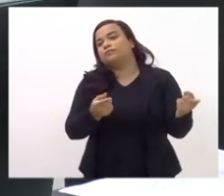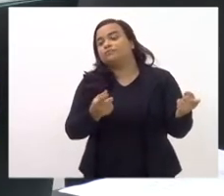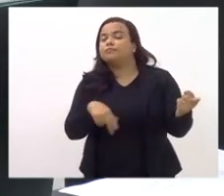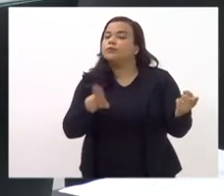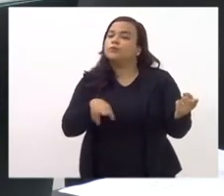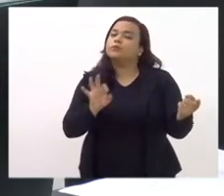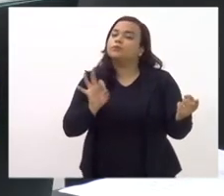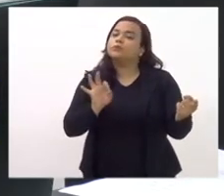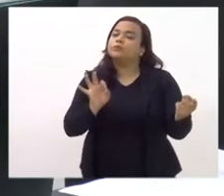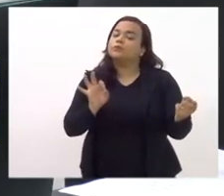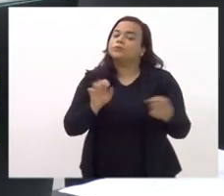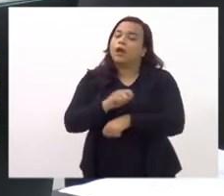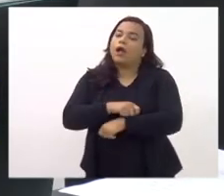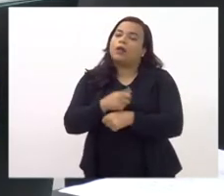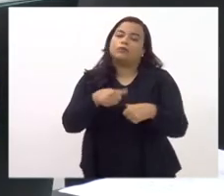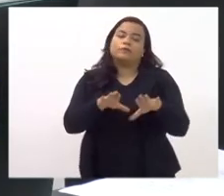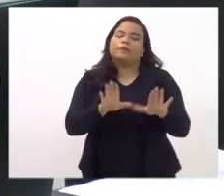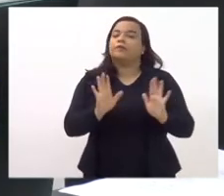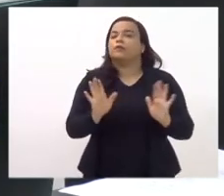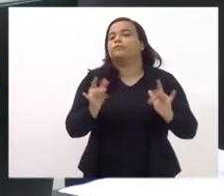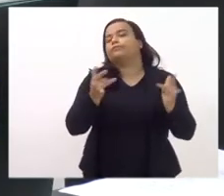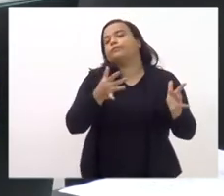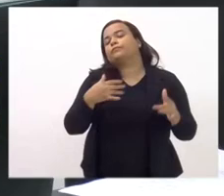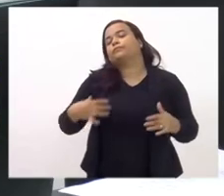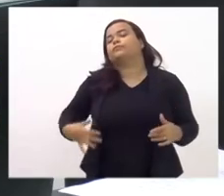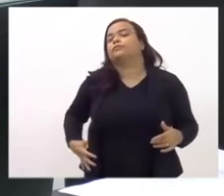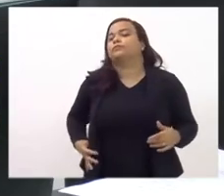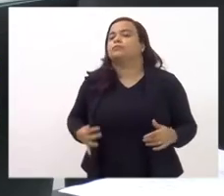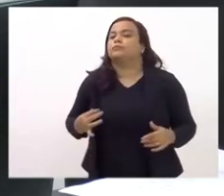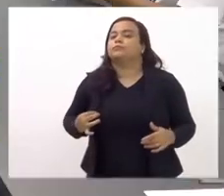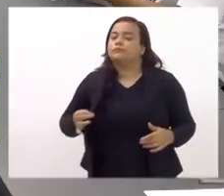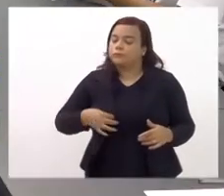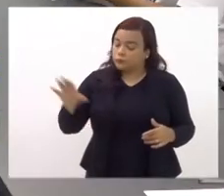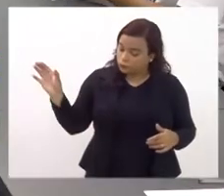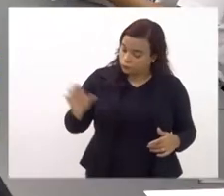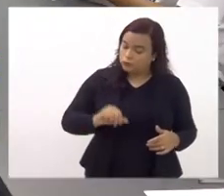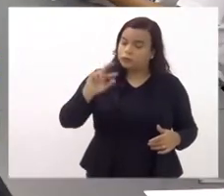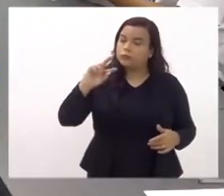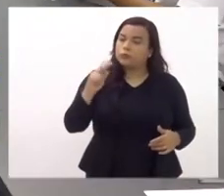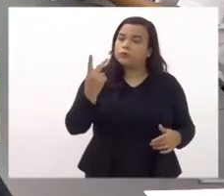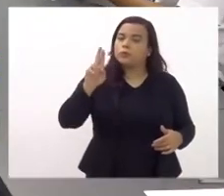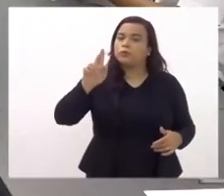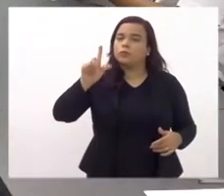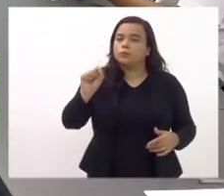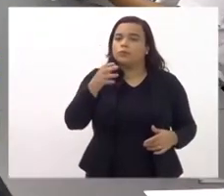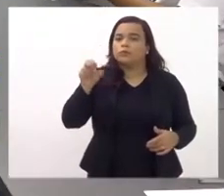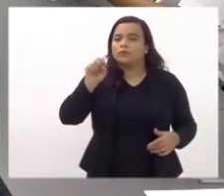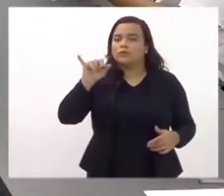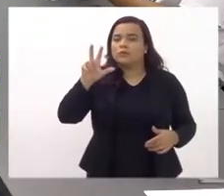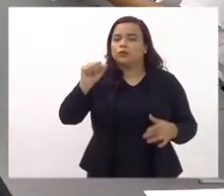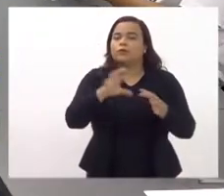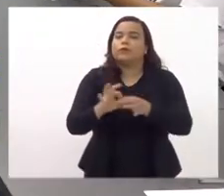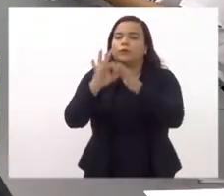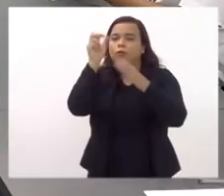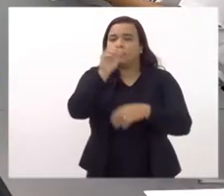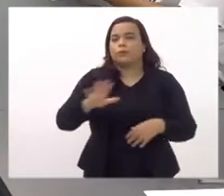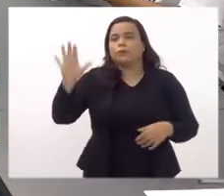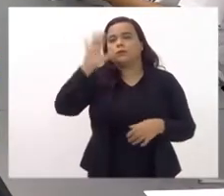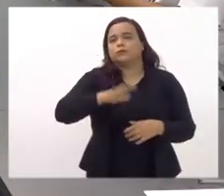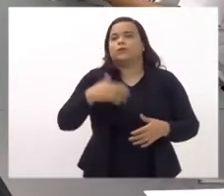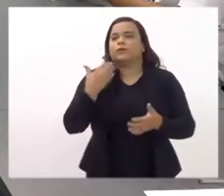fica no curso, né, e abandona. Então, chamo para fazer uso da palavra Hugo Silva, da União Brasileira dos Estudantes